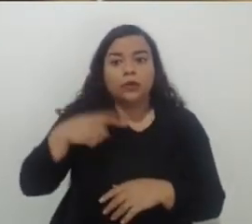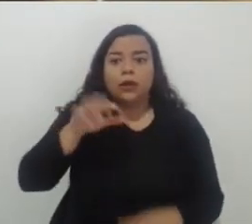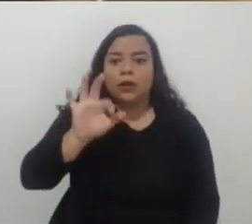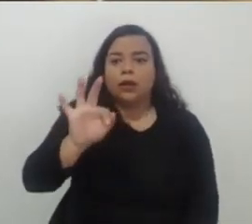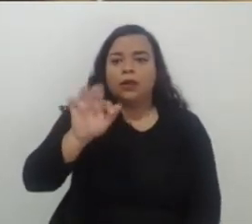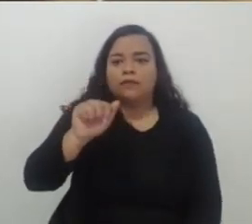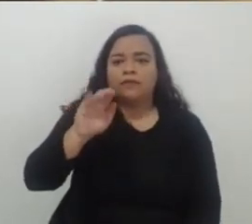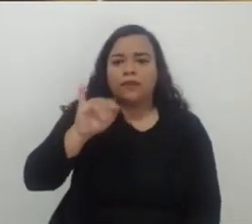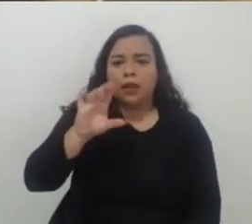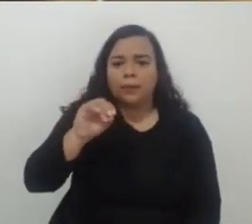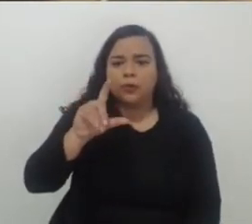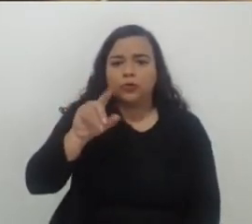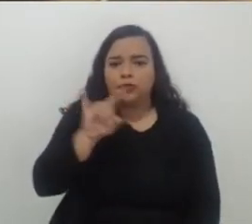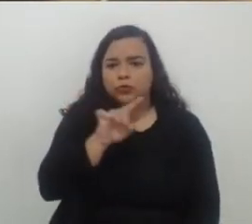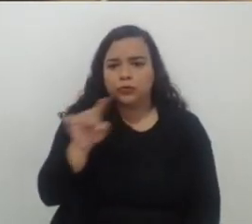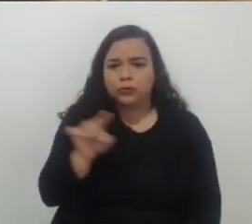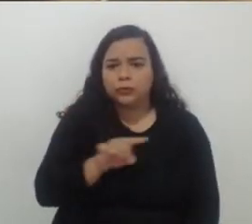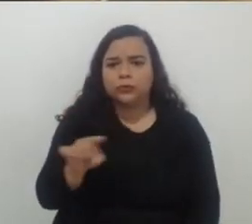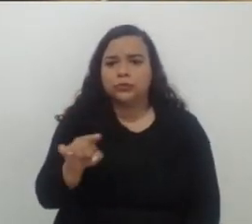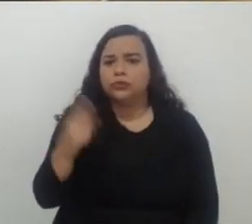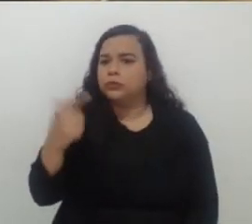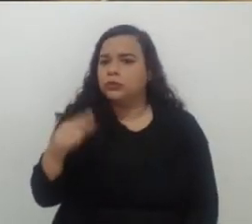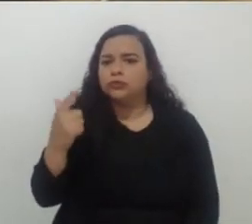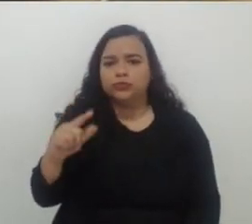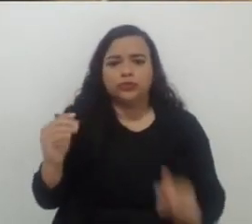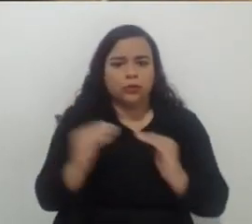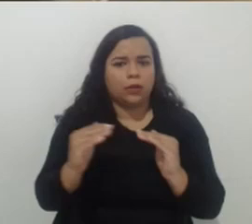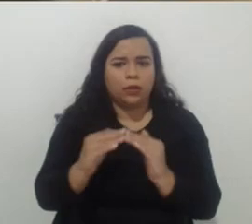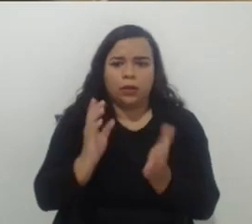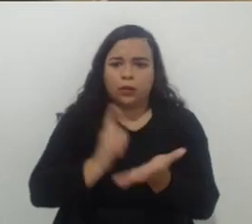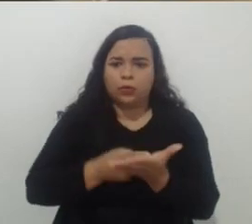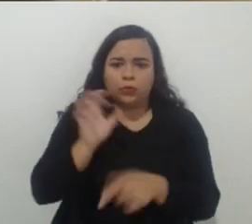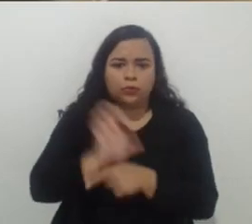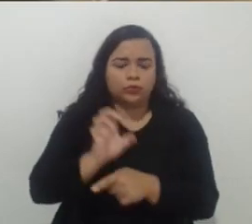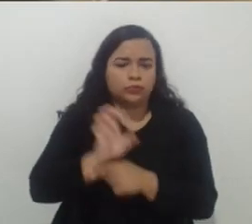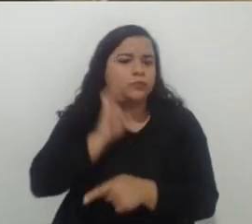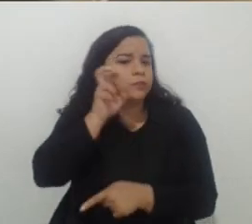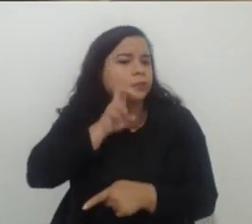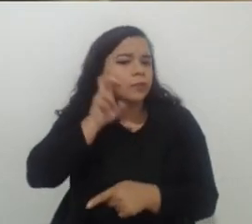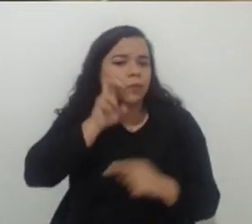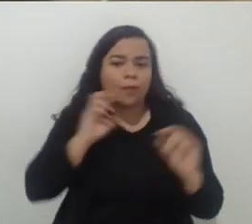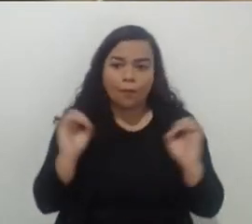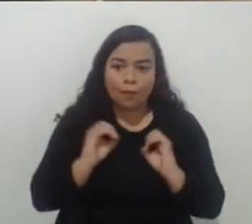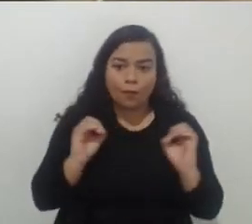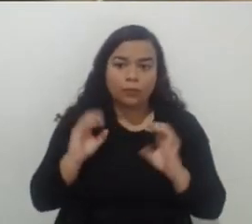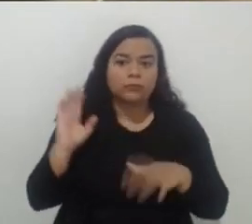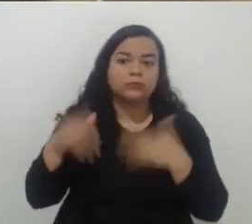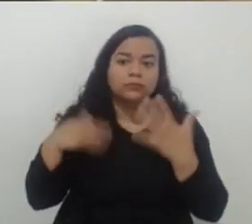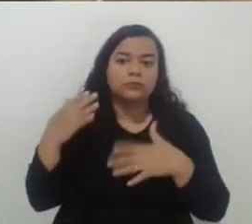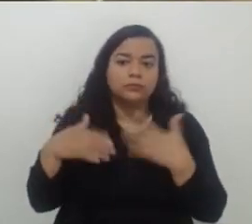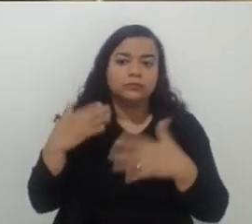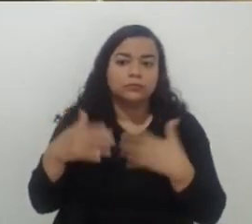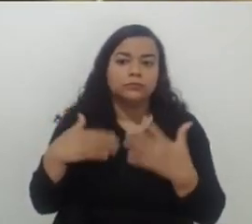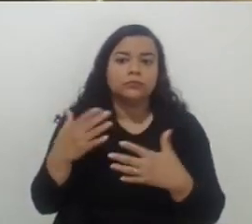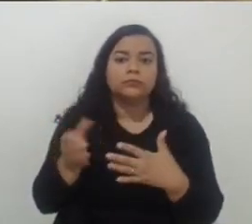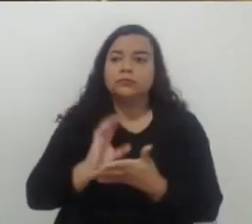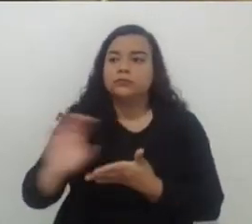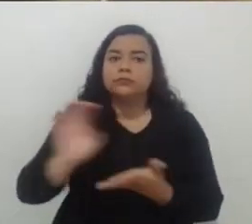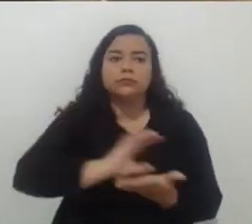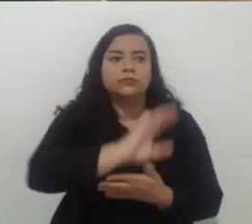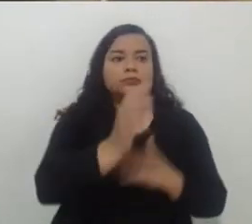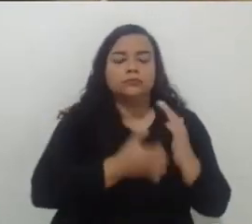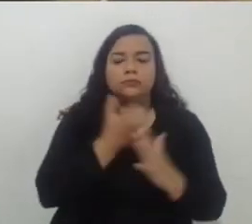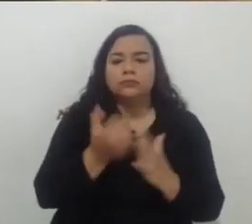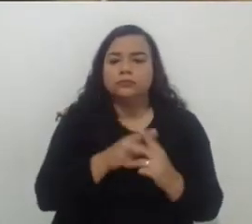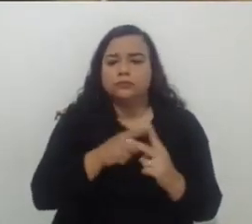Holanda, que não foi objeto do acordo com o Estado do Rio Grande do Norte, que foi posteriormente cedido para duas empresas e que, por fim, houve